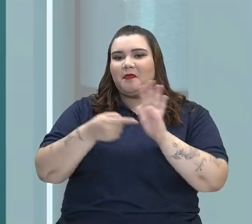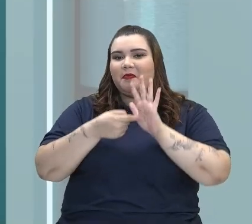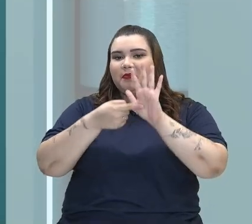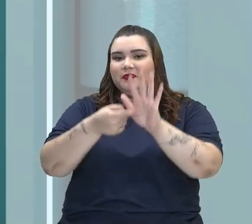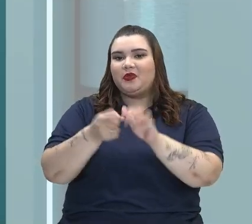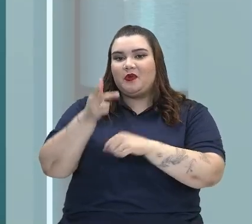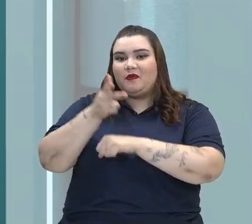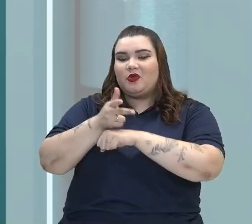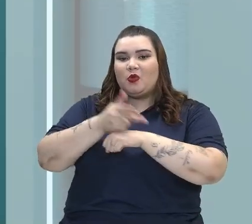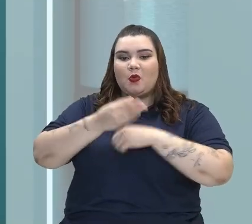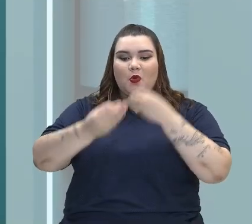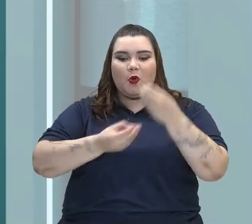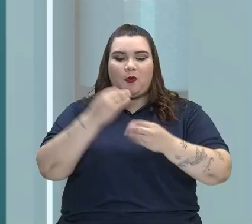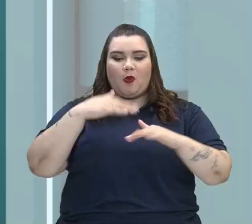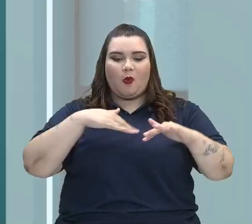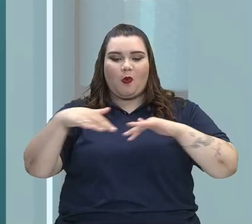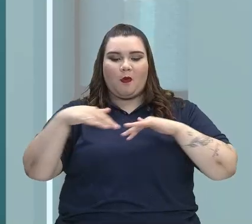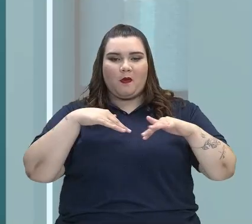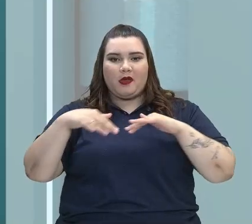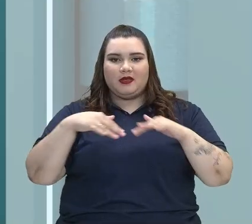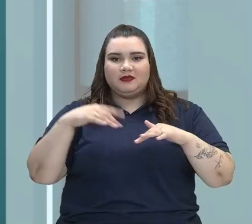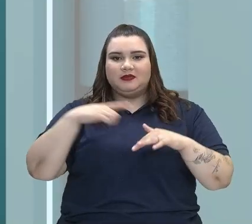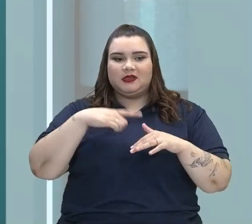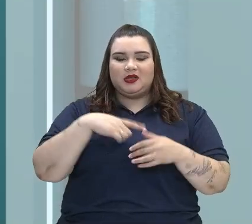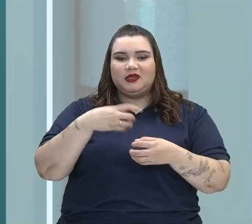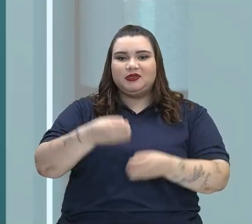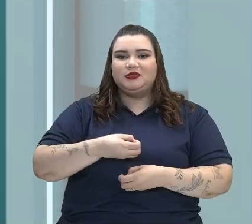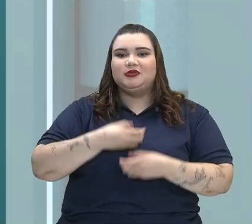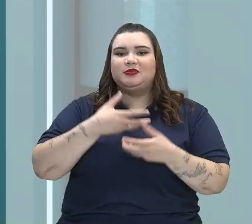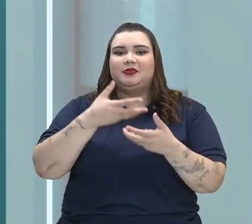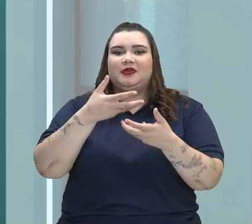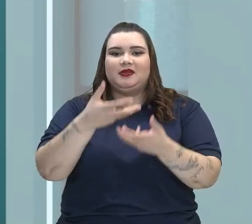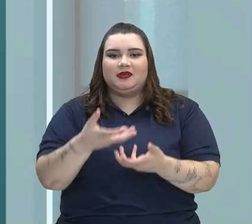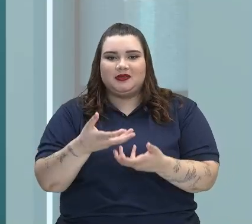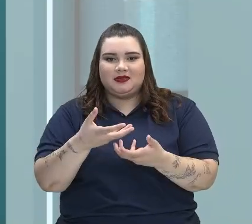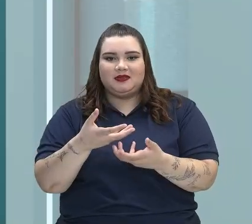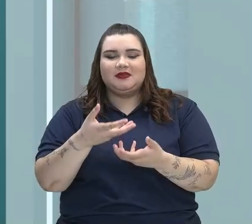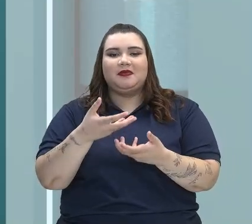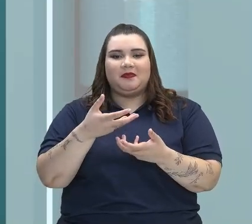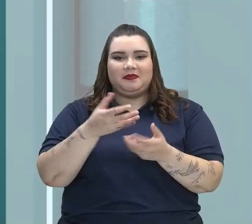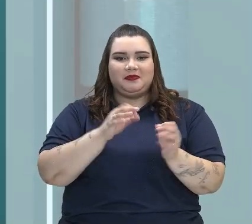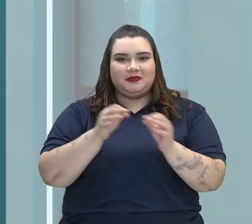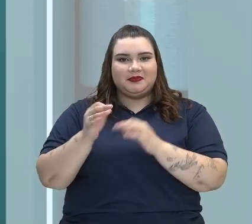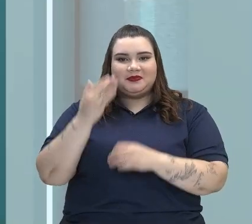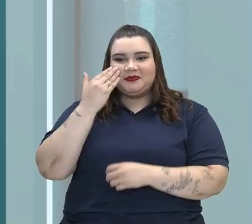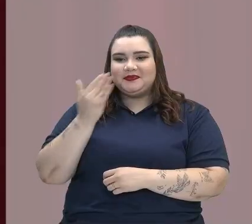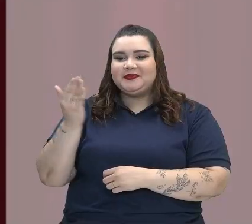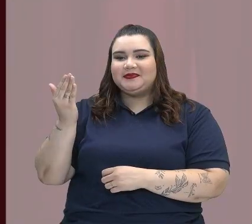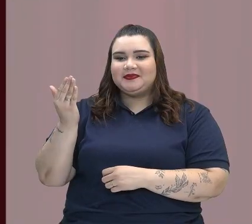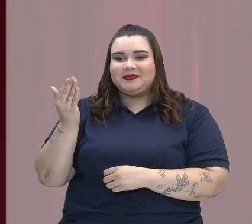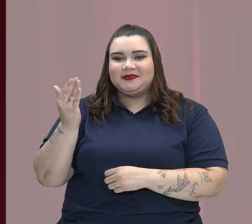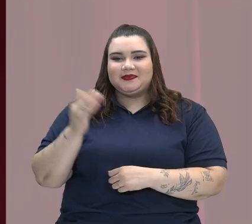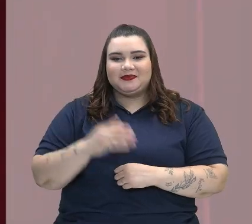vocês como o corpo fala e transmite, às vezes sem falar nada. Vamos assistir?